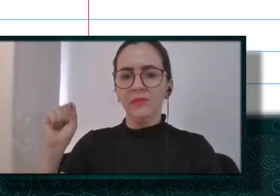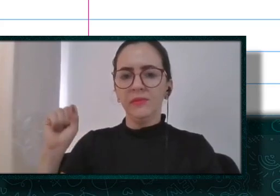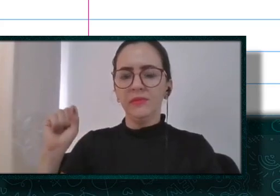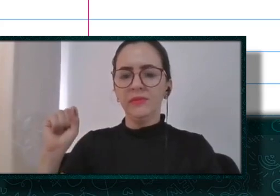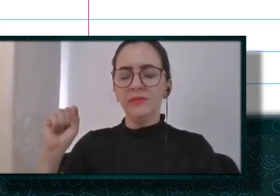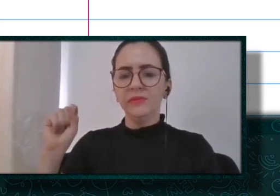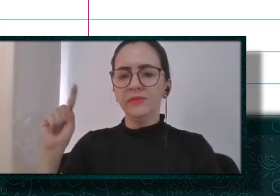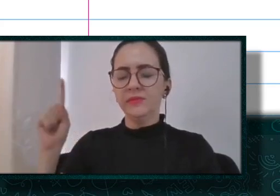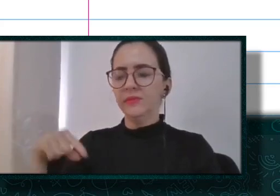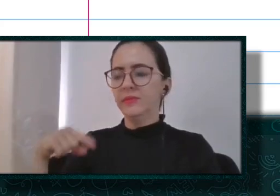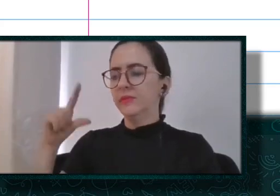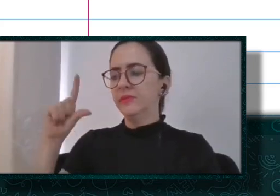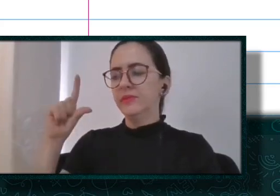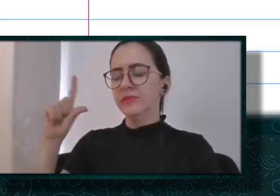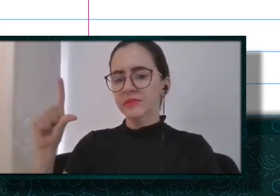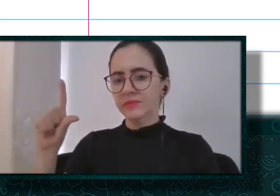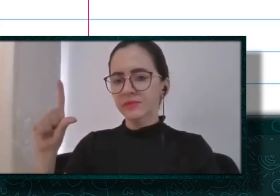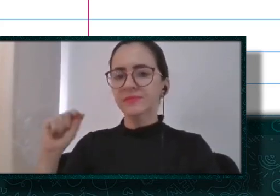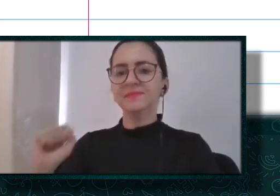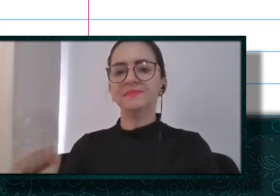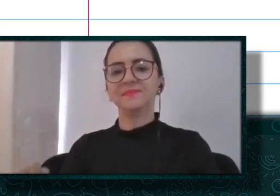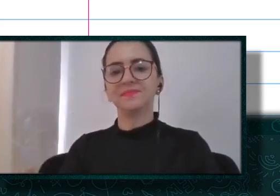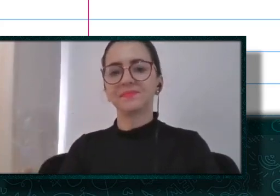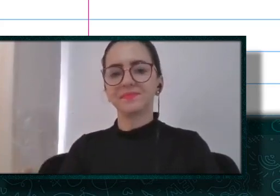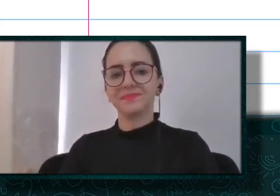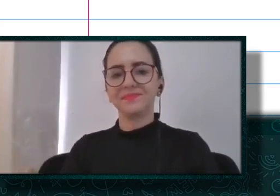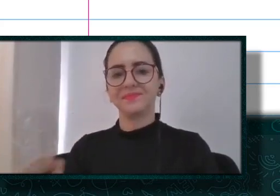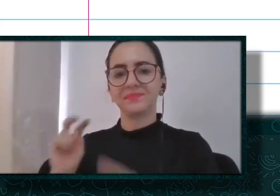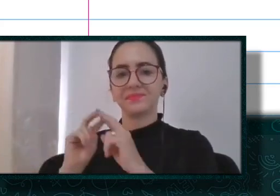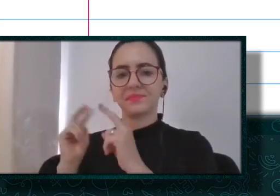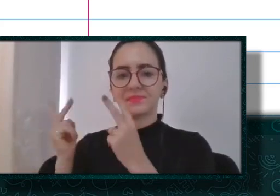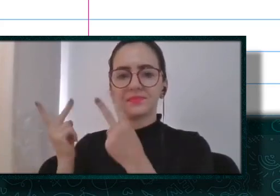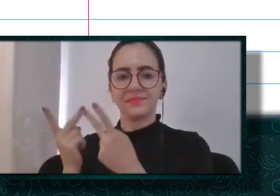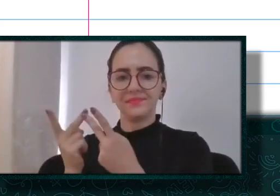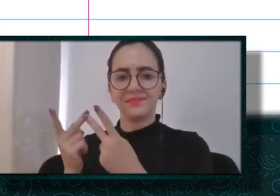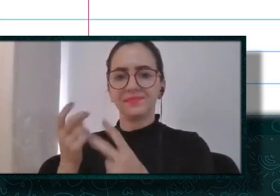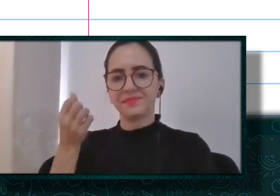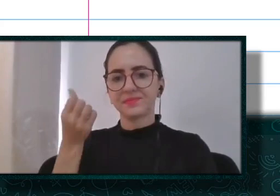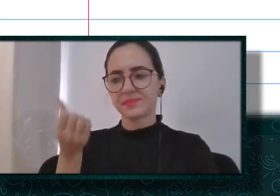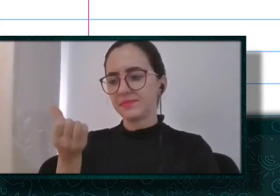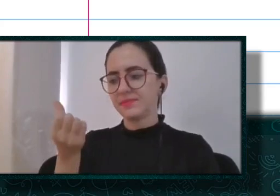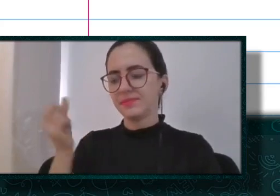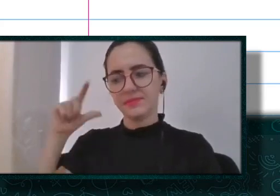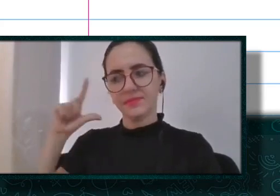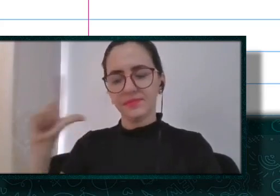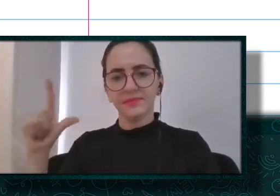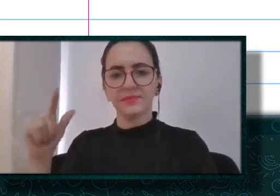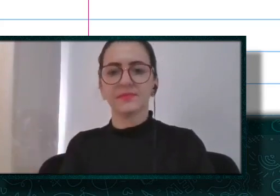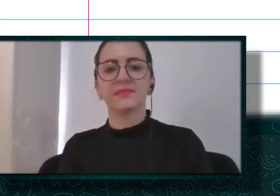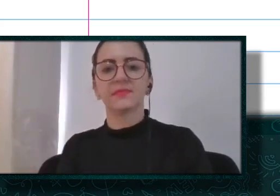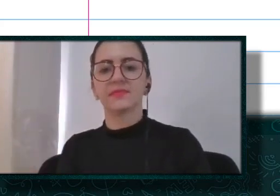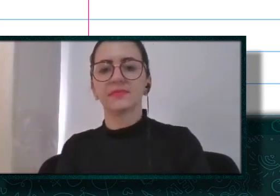litro, tá? E o volume ele tem de 6 litros.